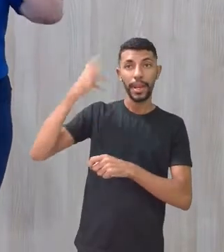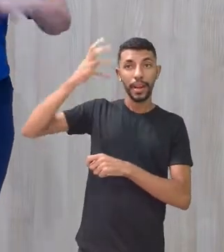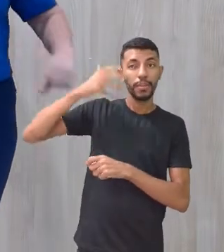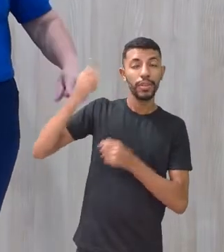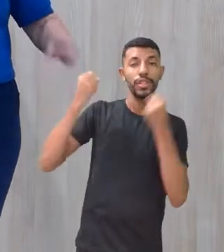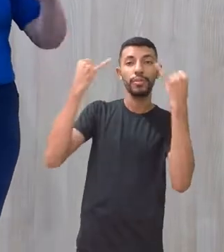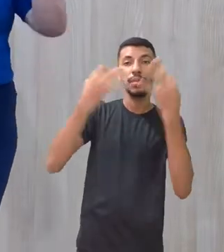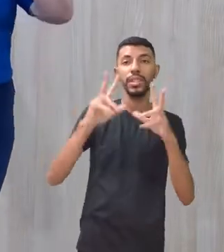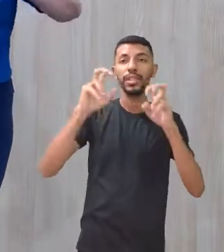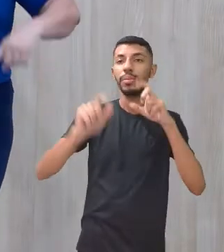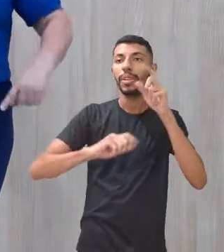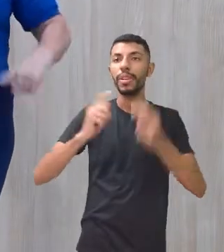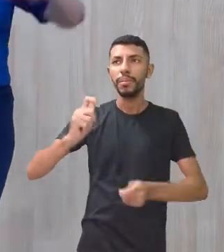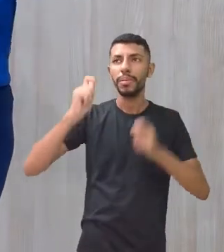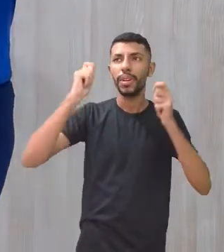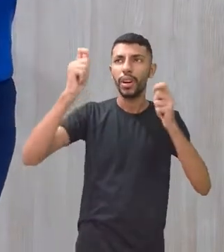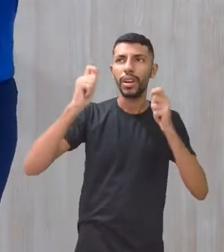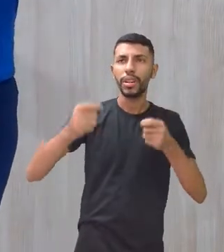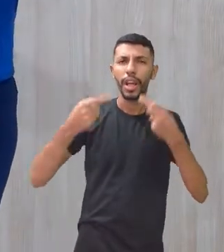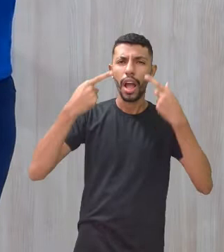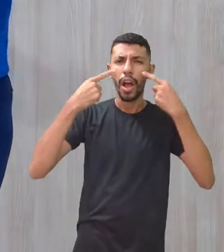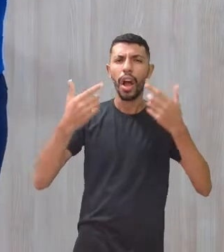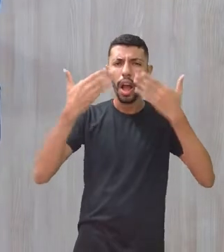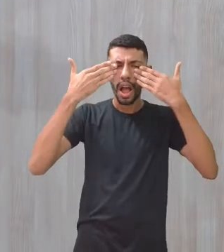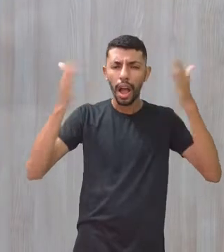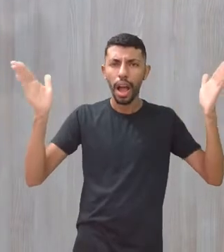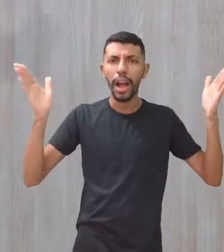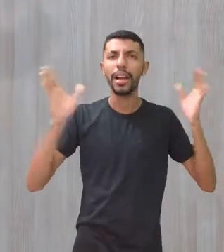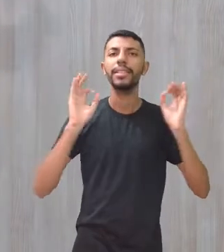né? Protestando, abre os olhos,